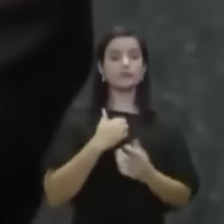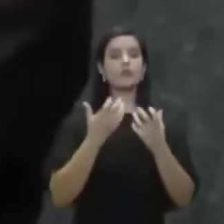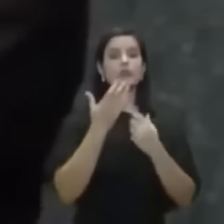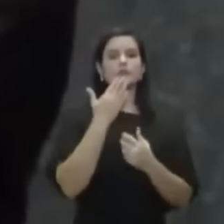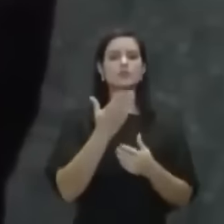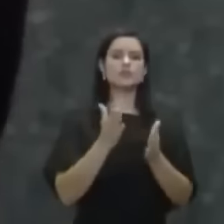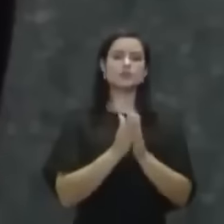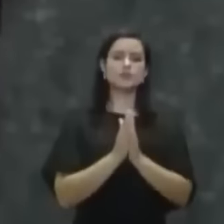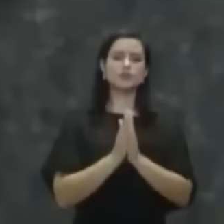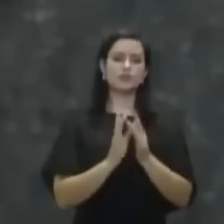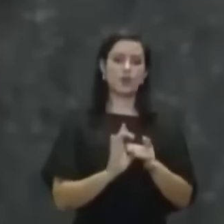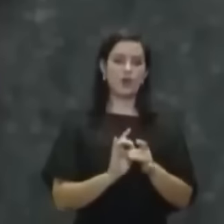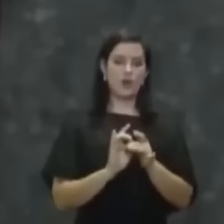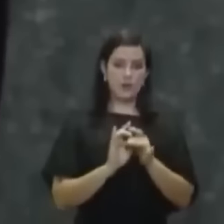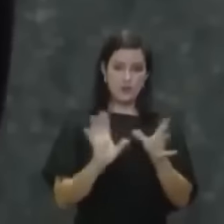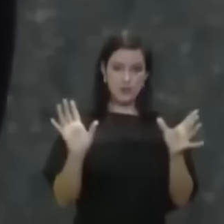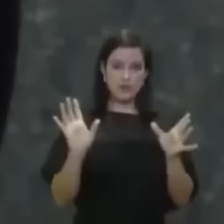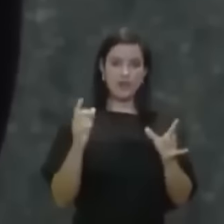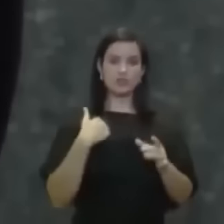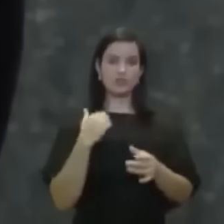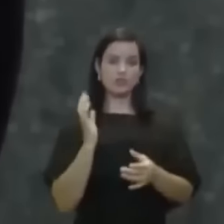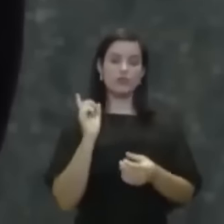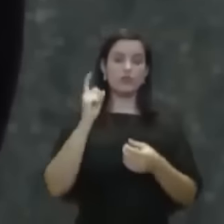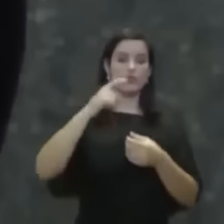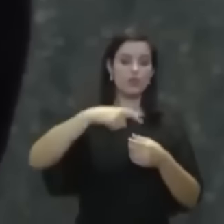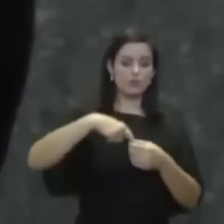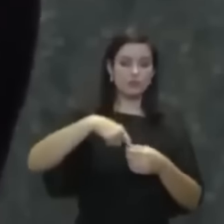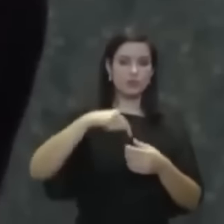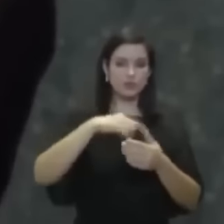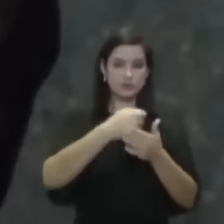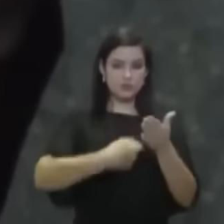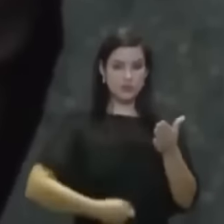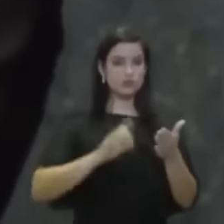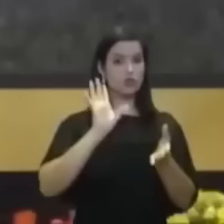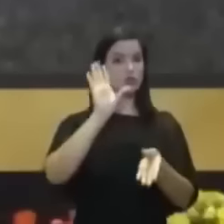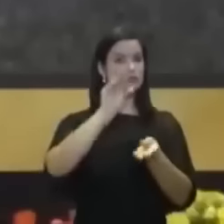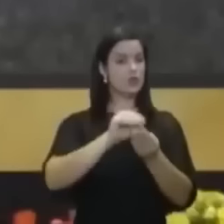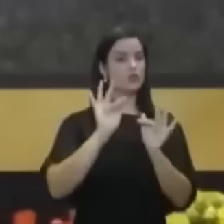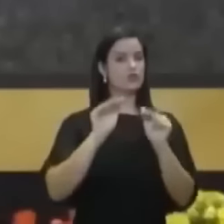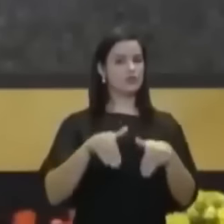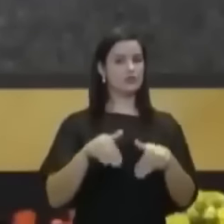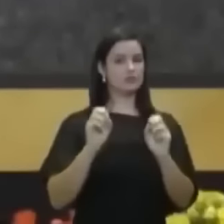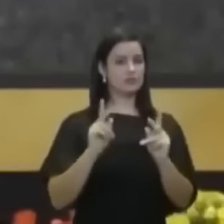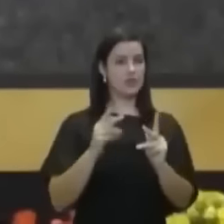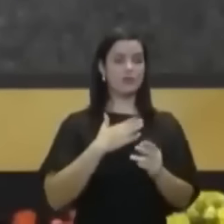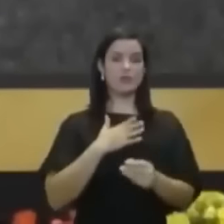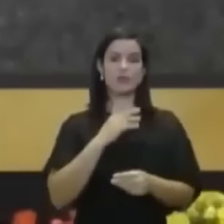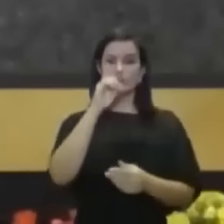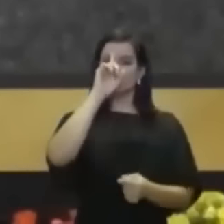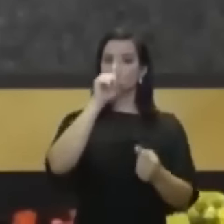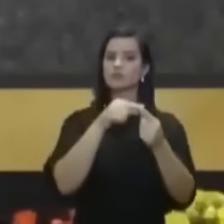só voltar nesse texto, na conclusão da minha fala. O meu propósito nesta noite